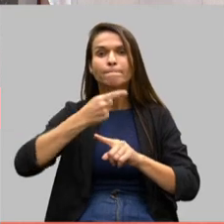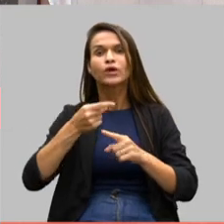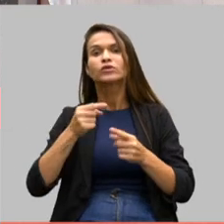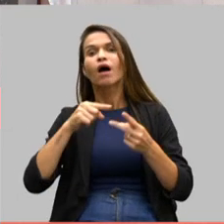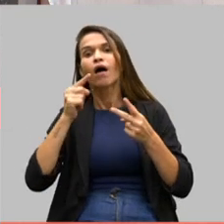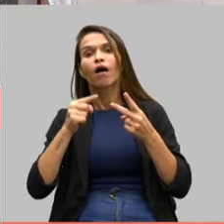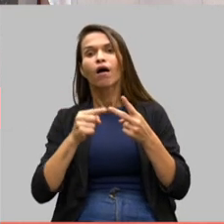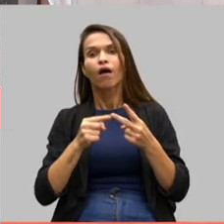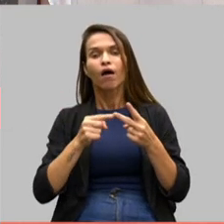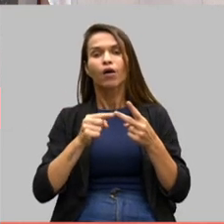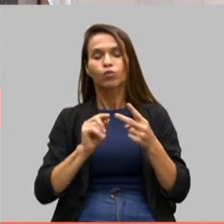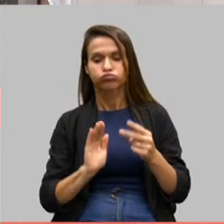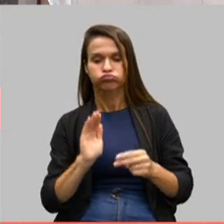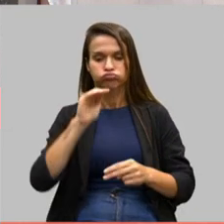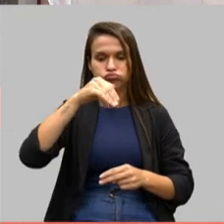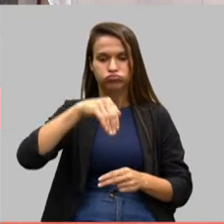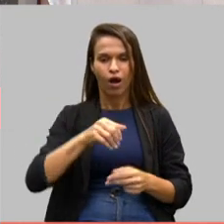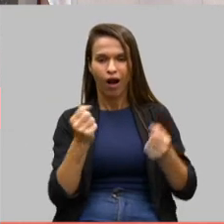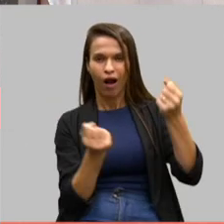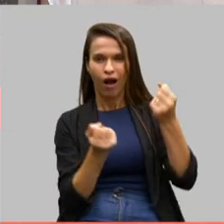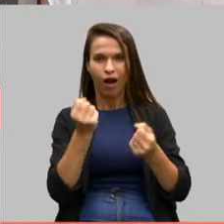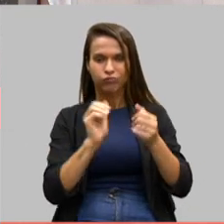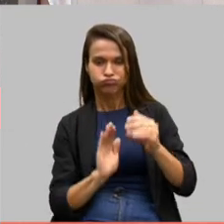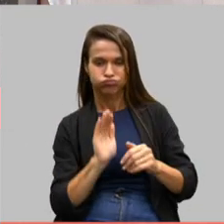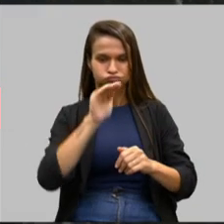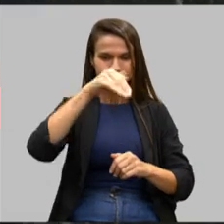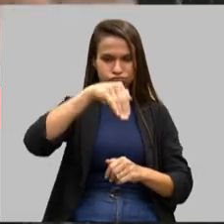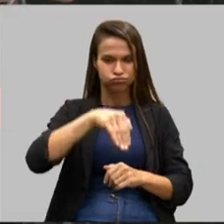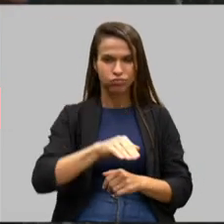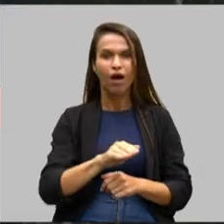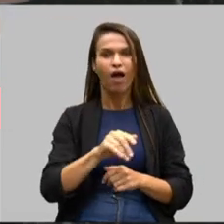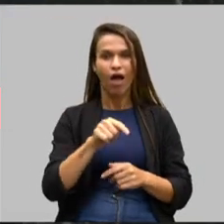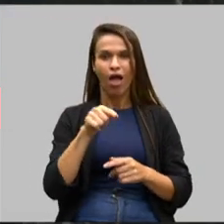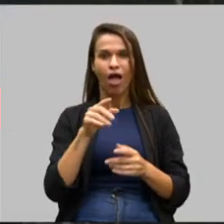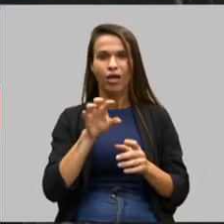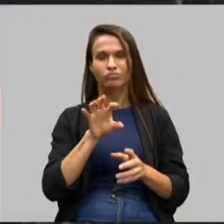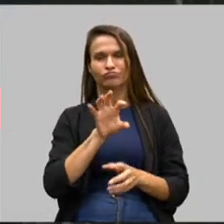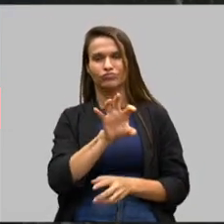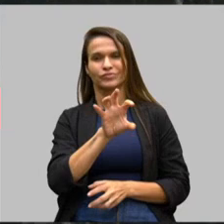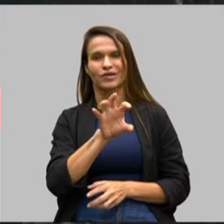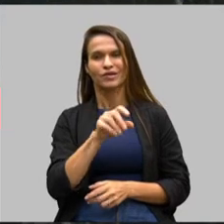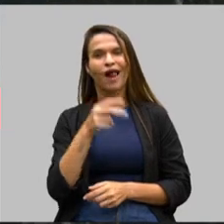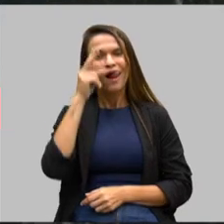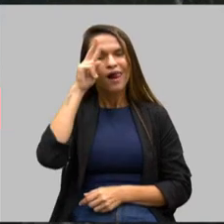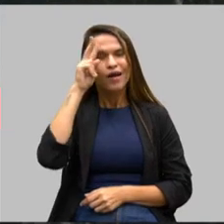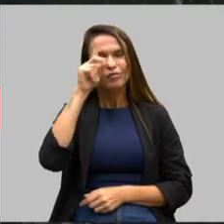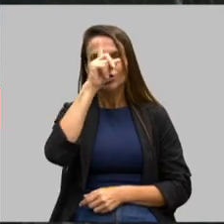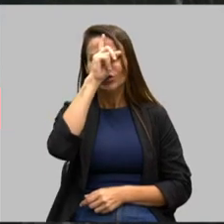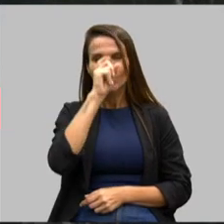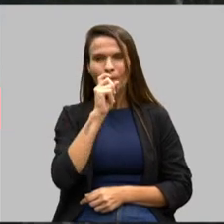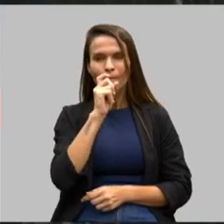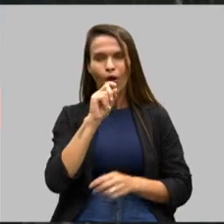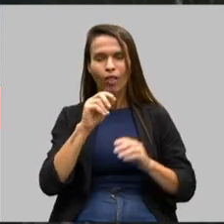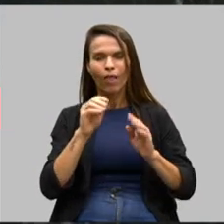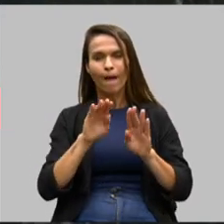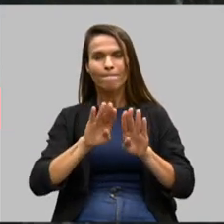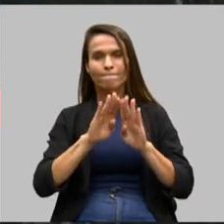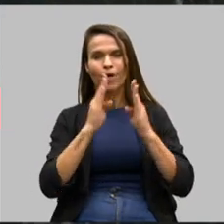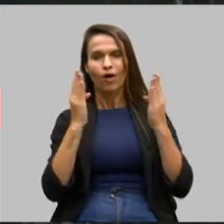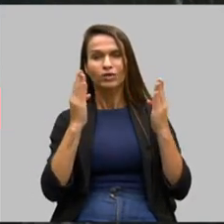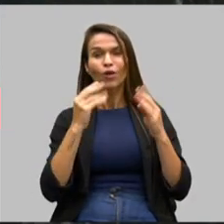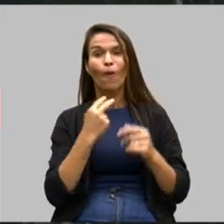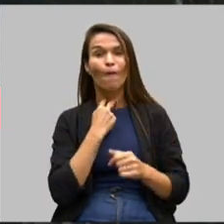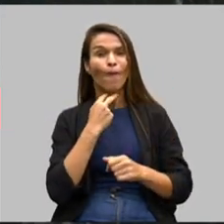quebra-mola. É desse jeito. Nós temos que lembrar que hospital, na porta de hospital, não pode ter